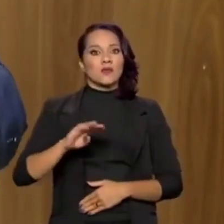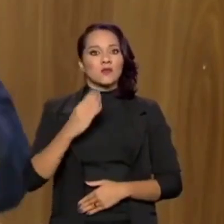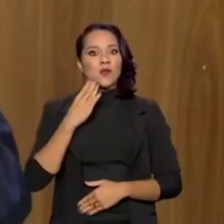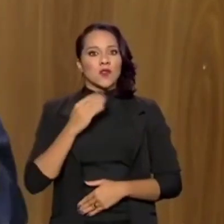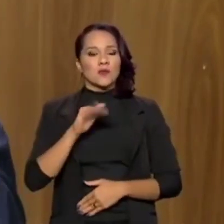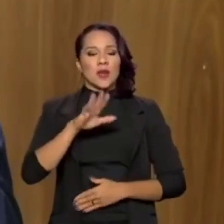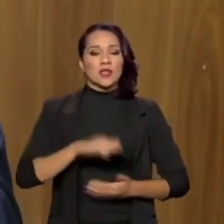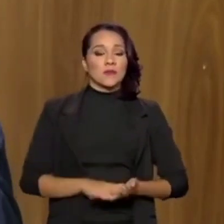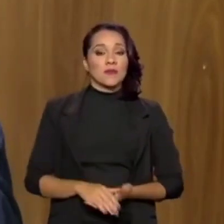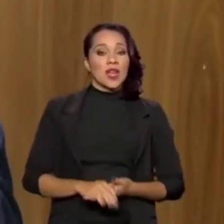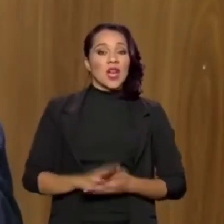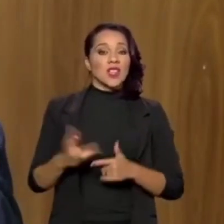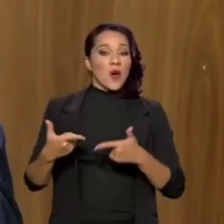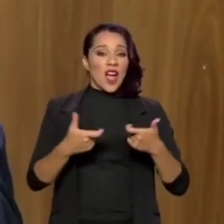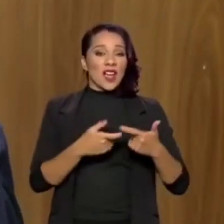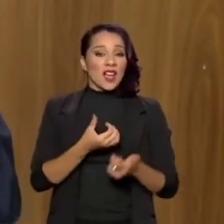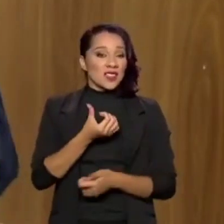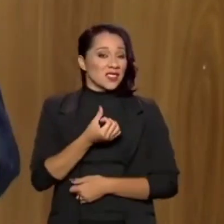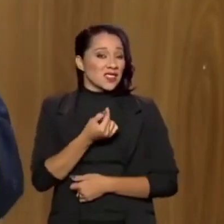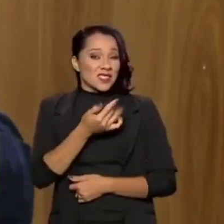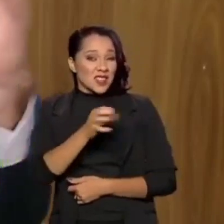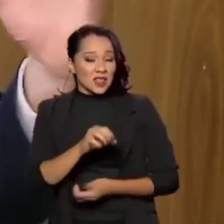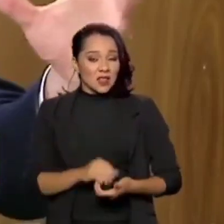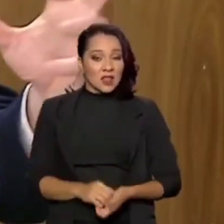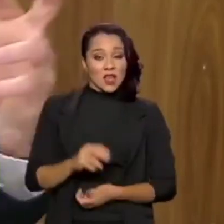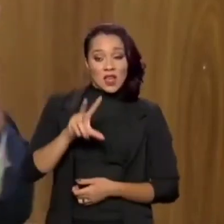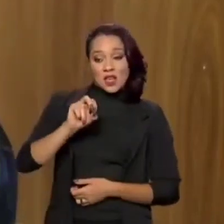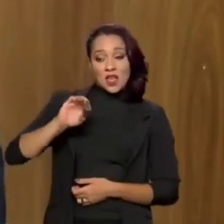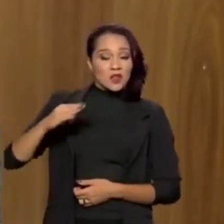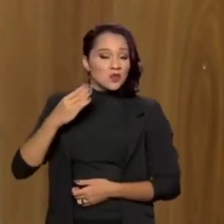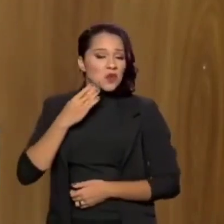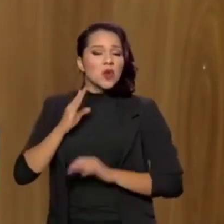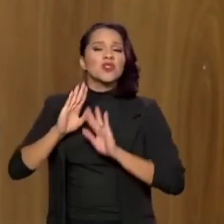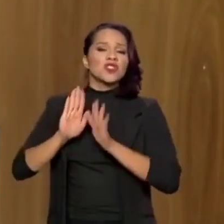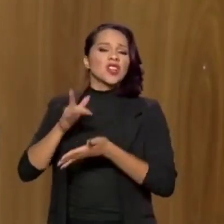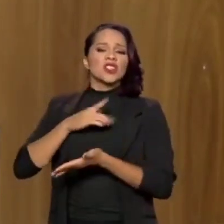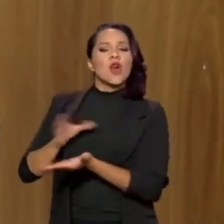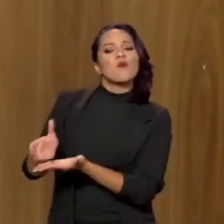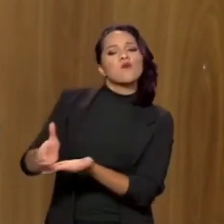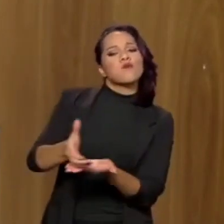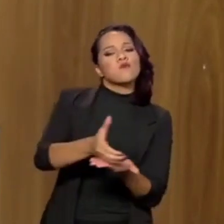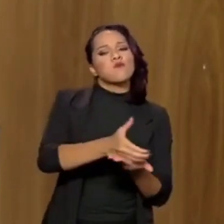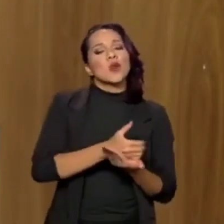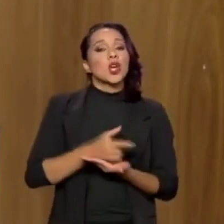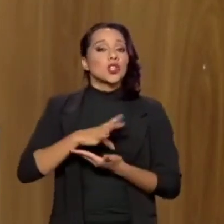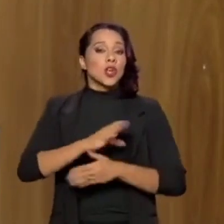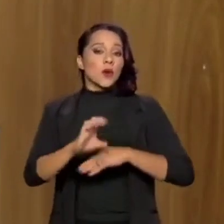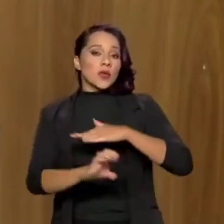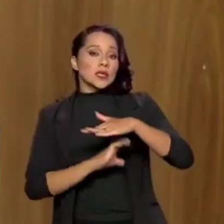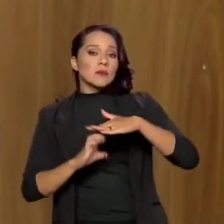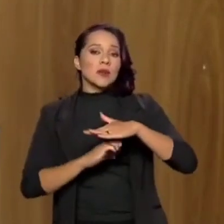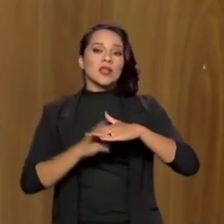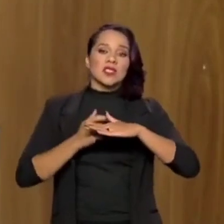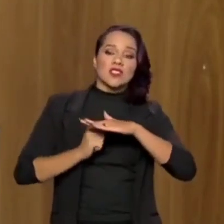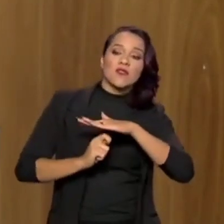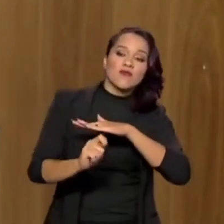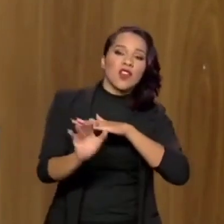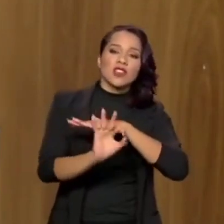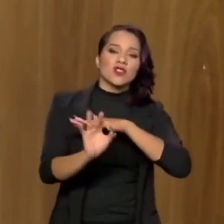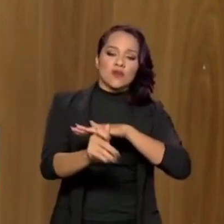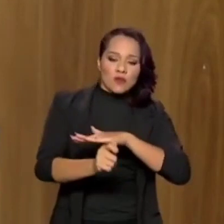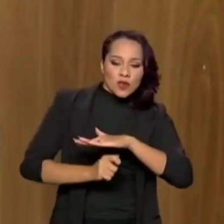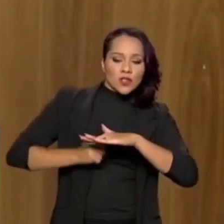A guerra custou 670. 500 bilhões a gente já tinha apanhado só nesses desinvestimentos.